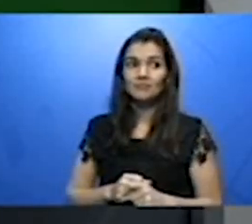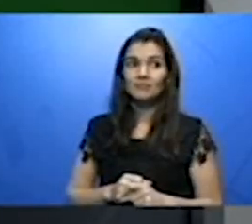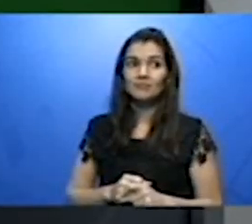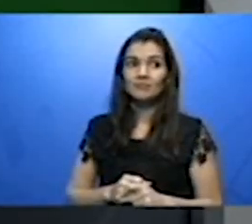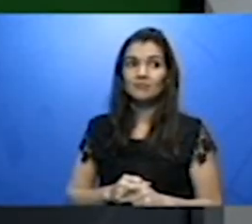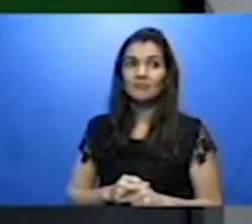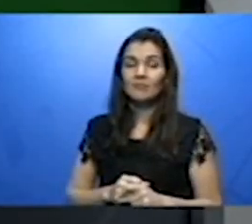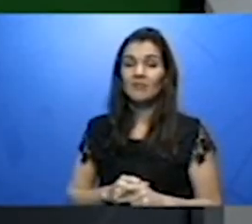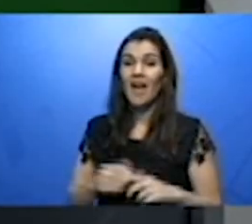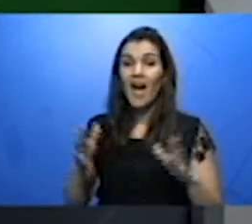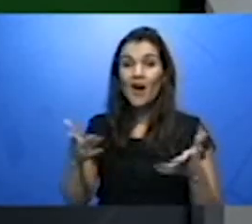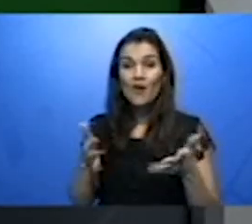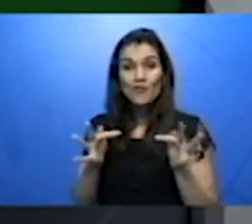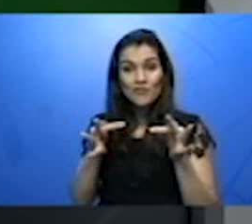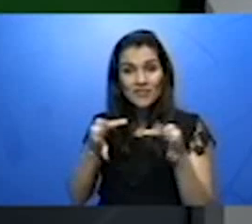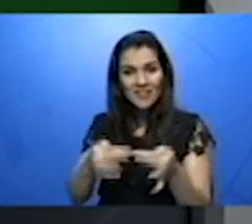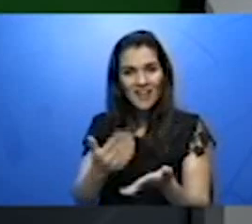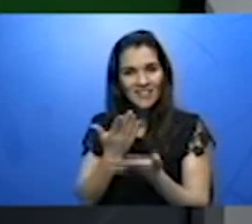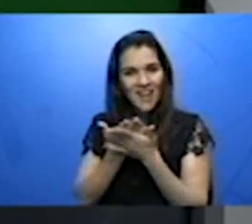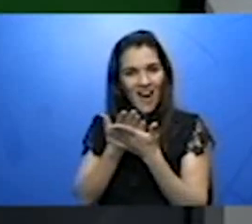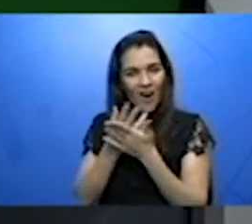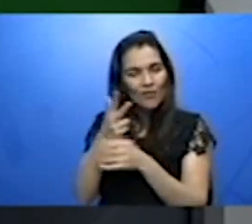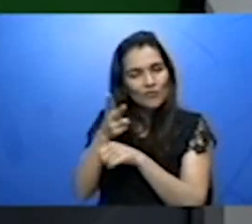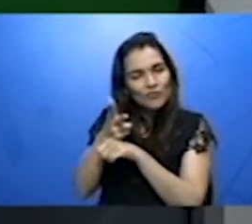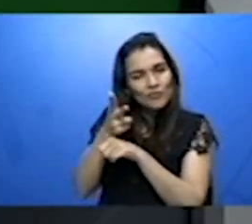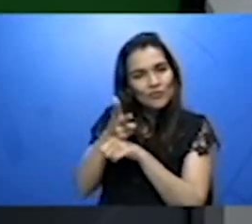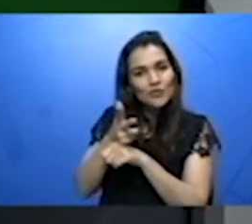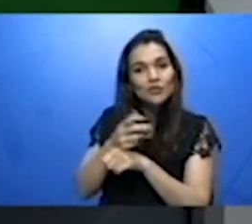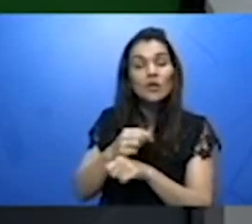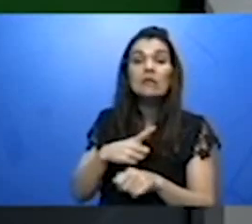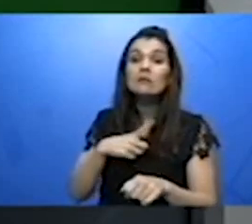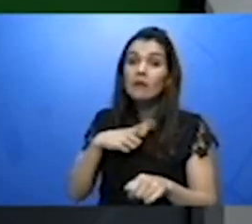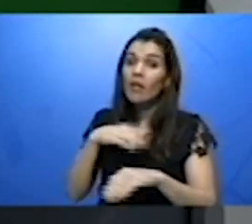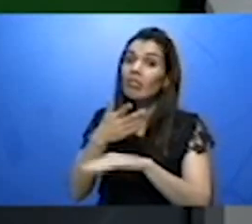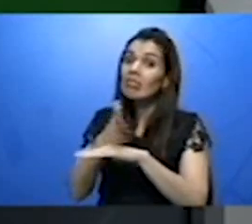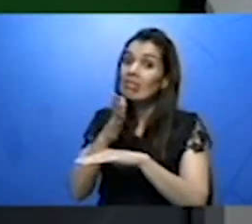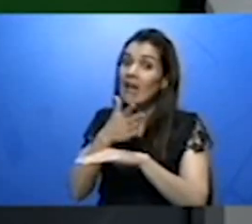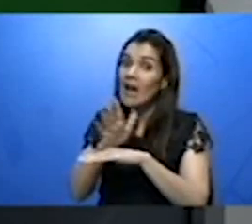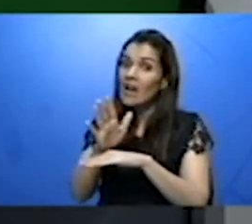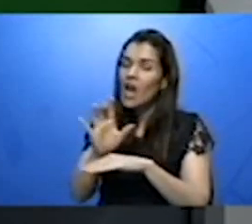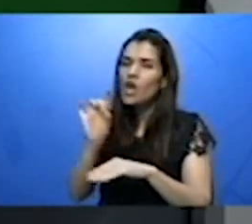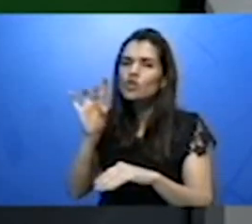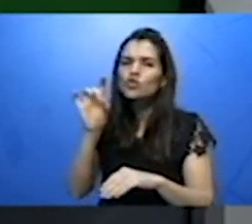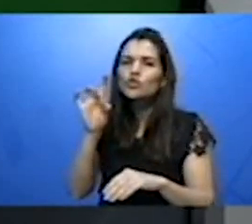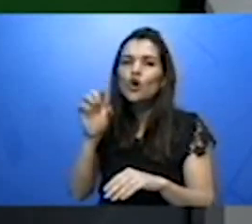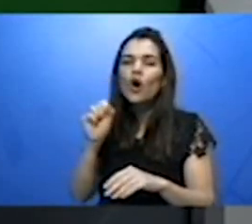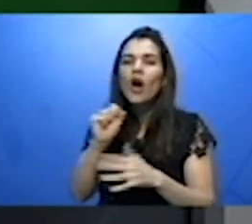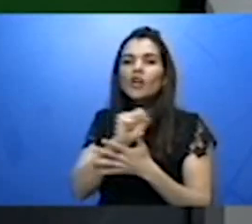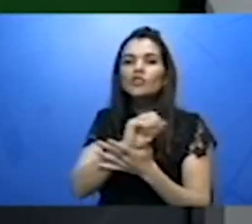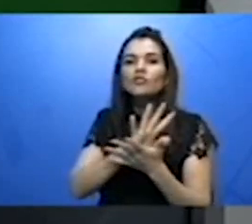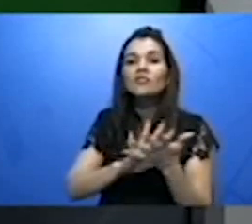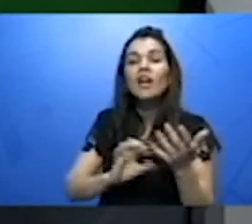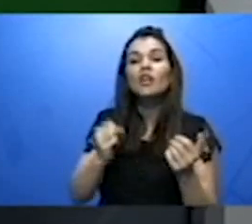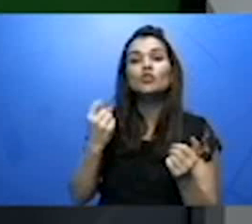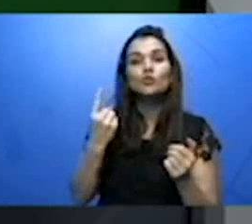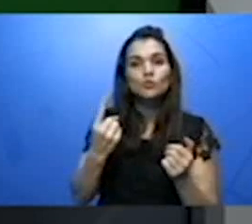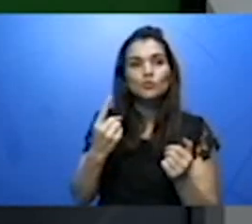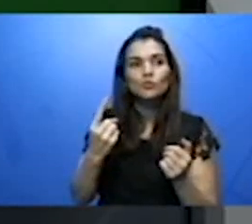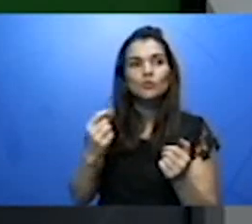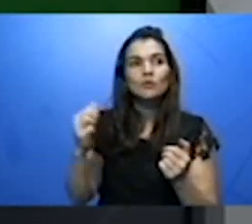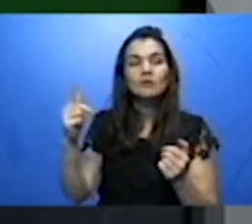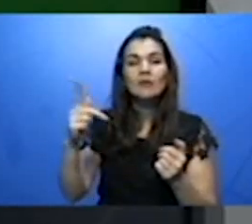E aí chegamos ao final da nossa vídeo aula né mas temos a tarefa é somente o exercício um na página